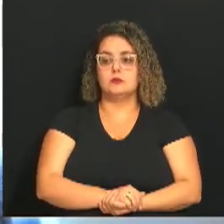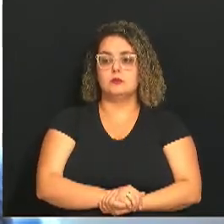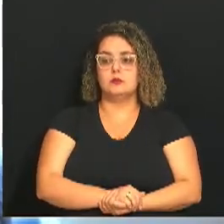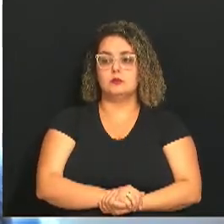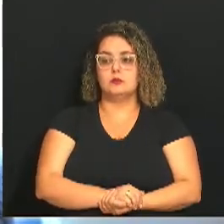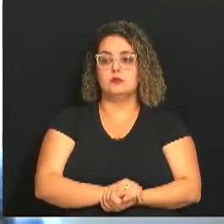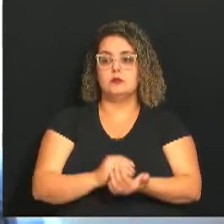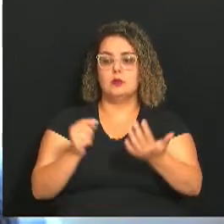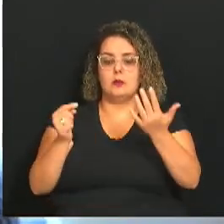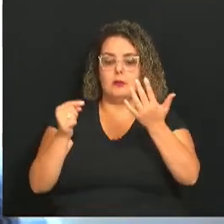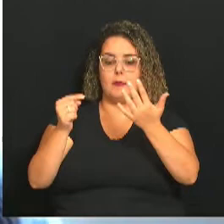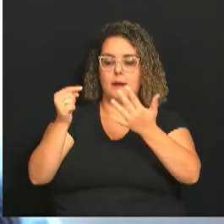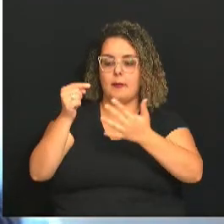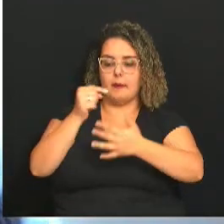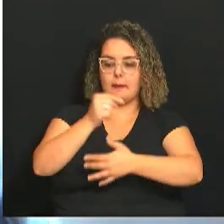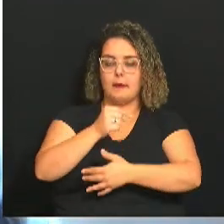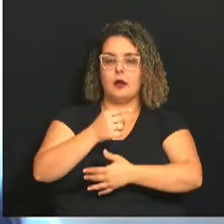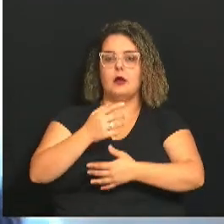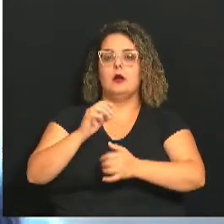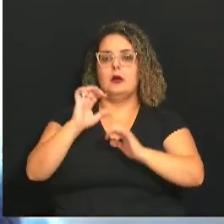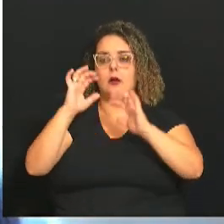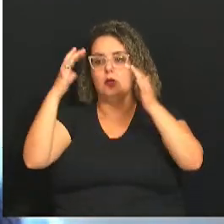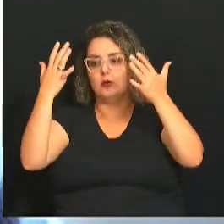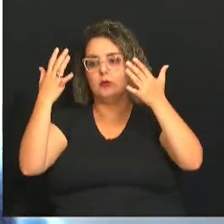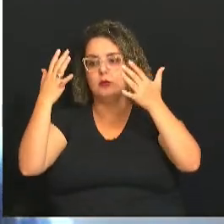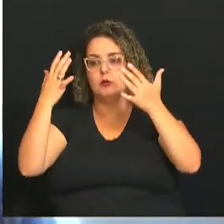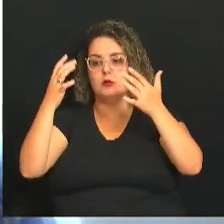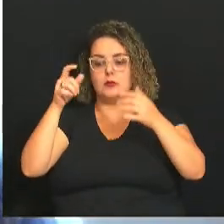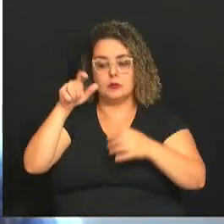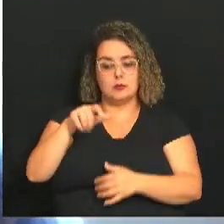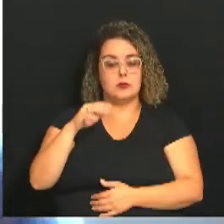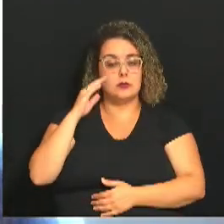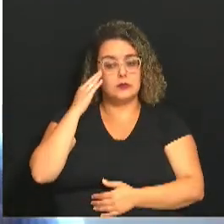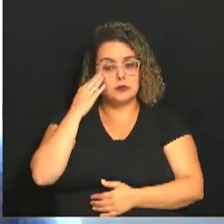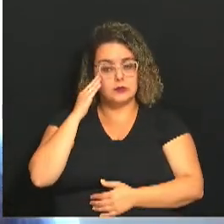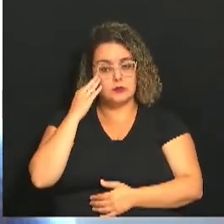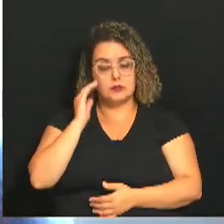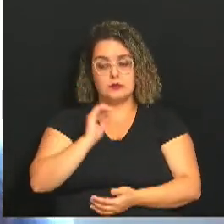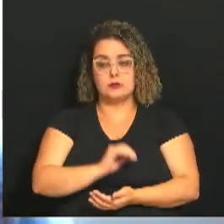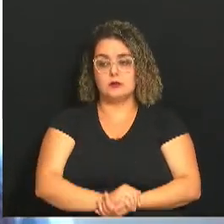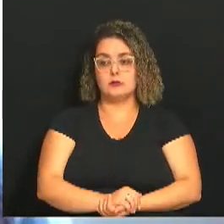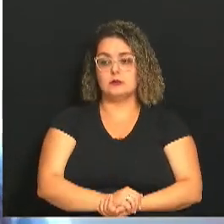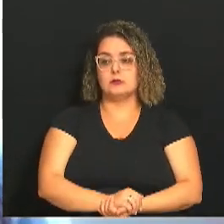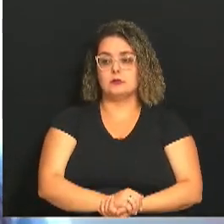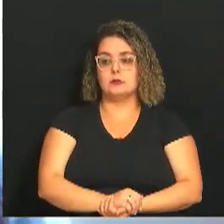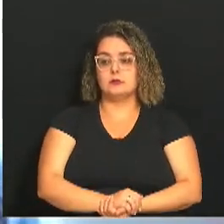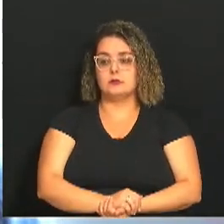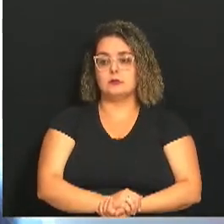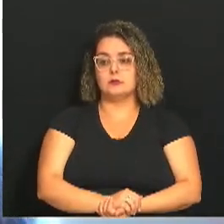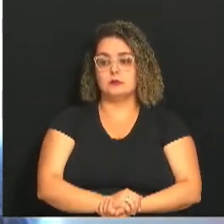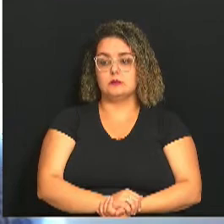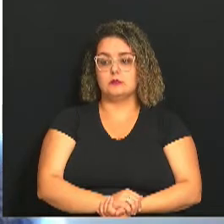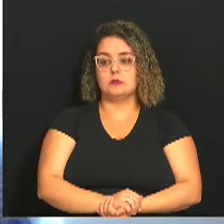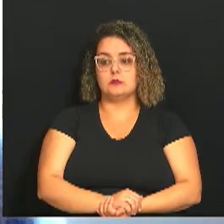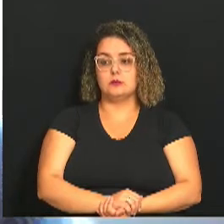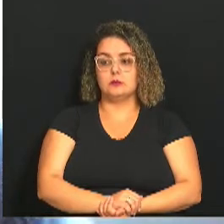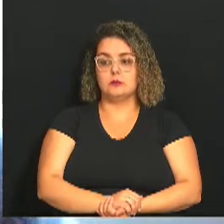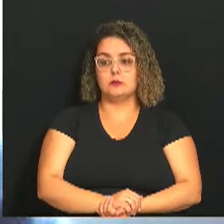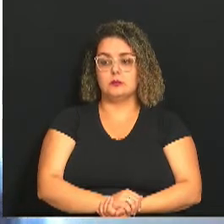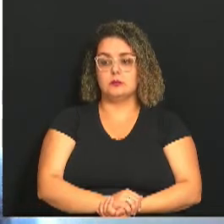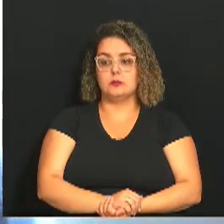tal intensidade. E a pessoa entender isso, né? E não